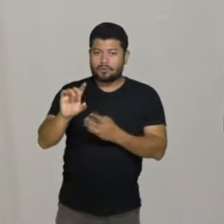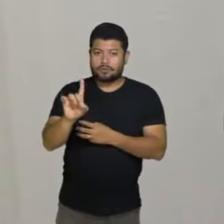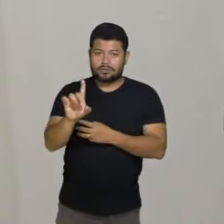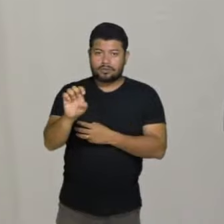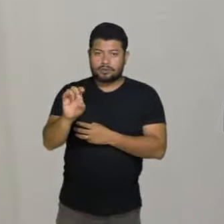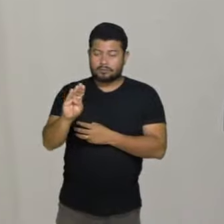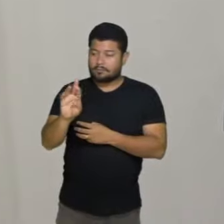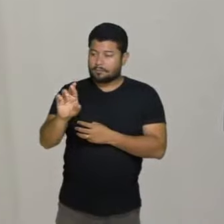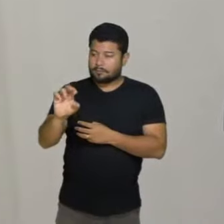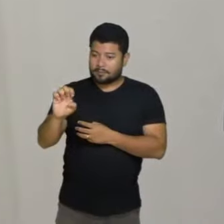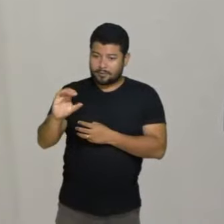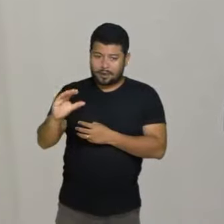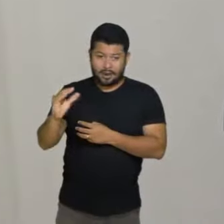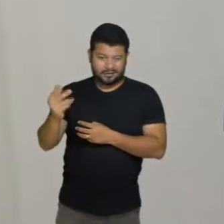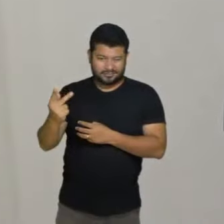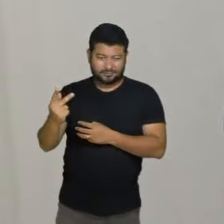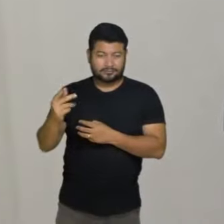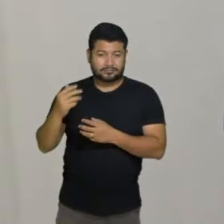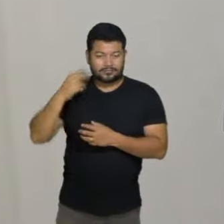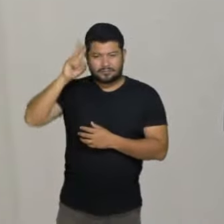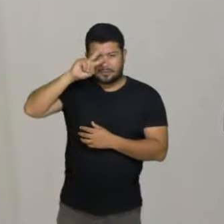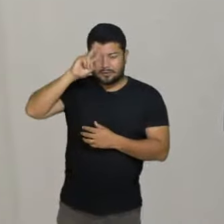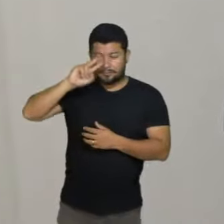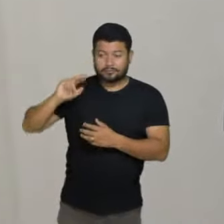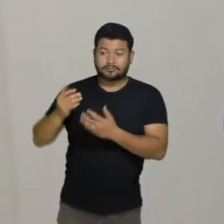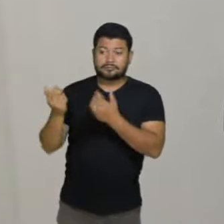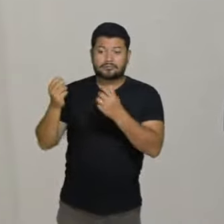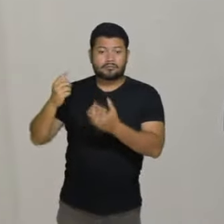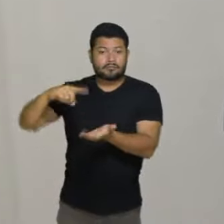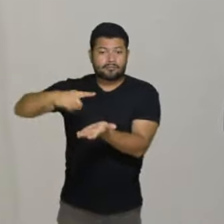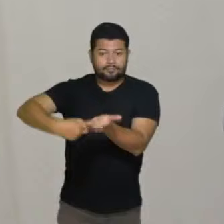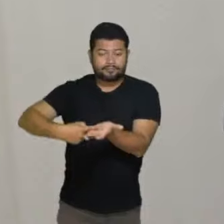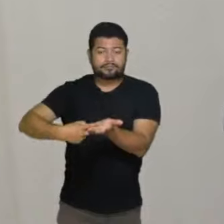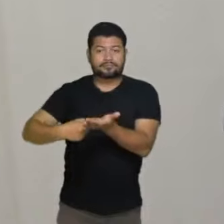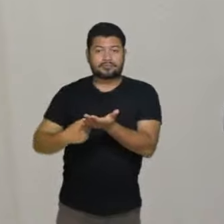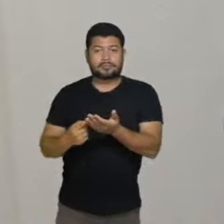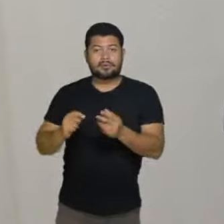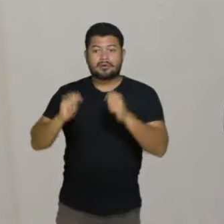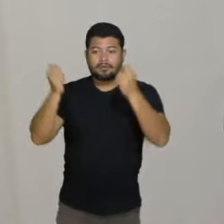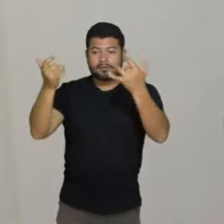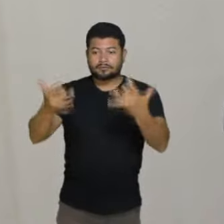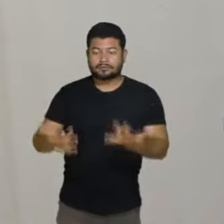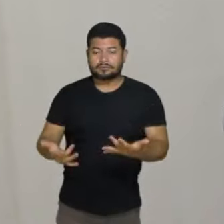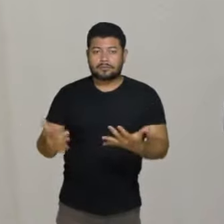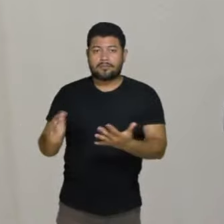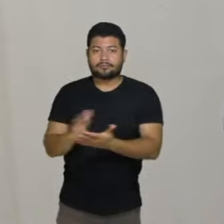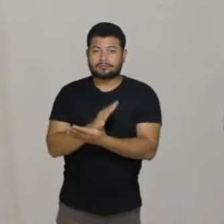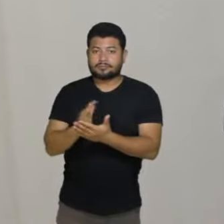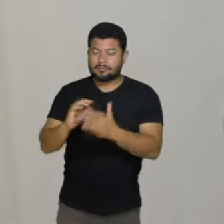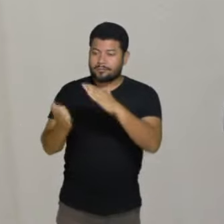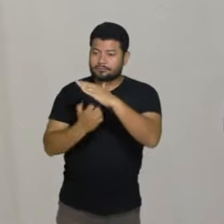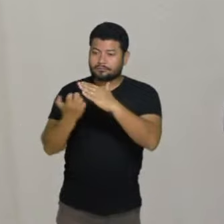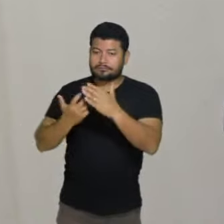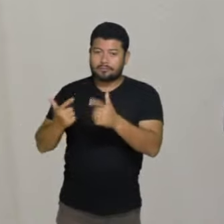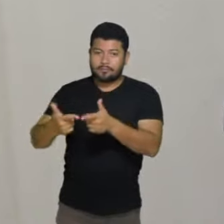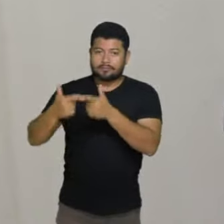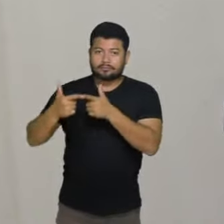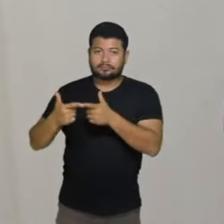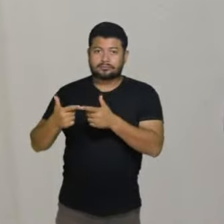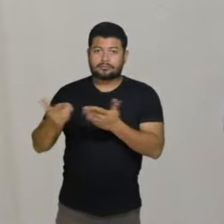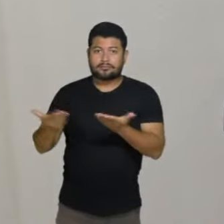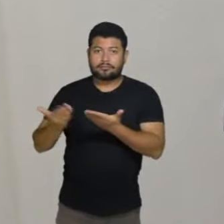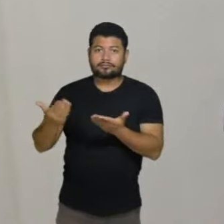assinaram delações. As empresas firmaram acordos de leniência, mas estão de volta à cena do